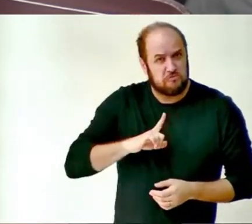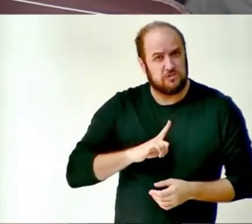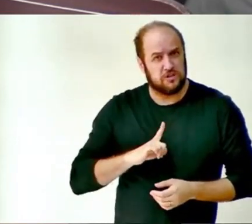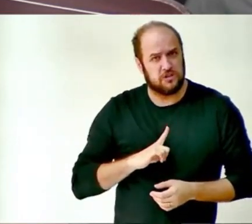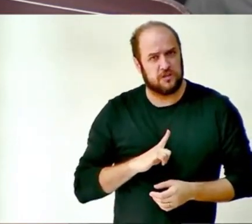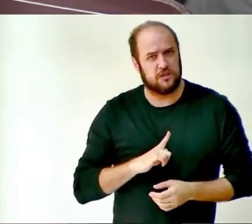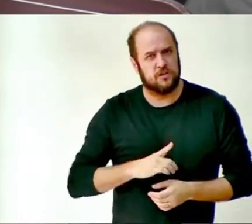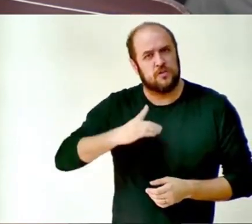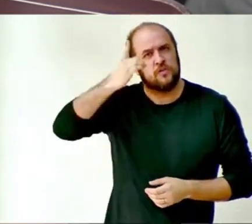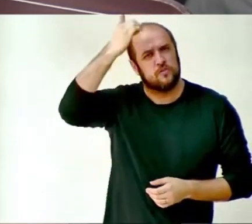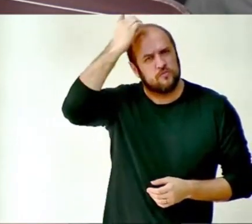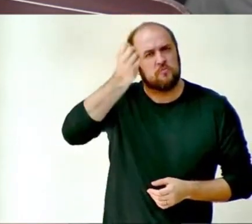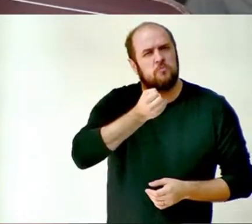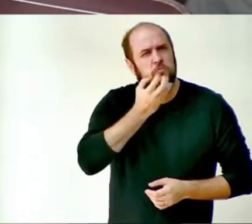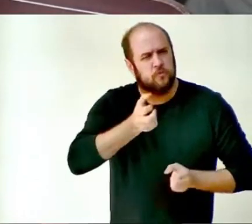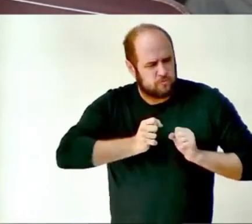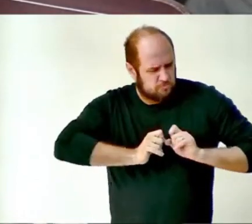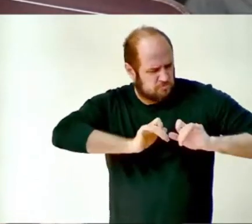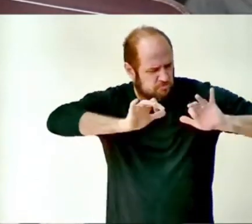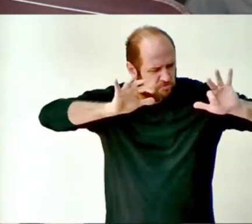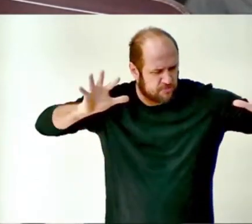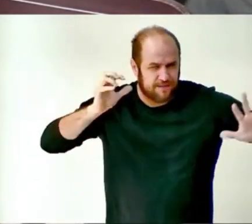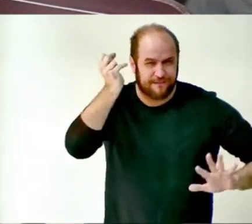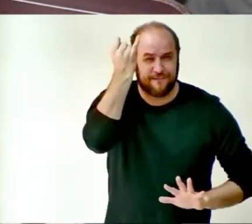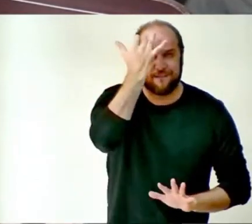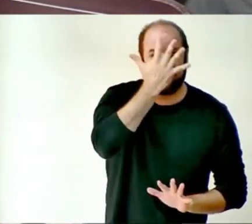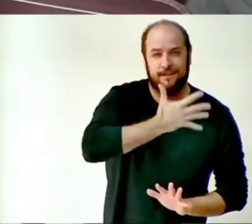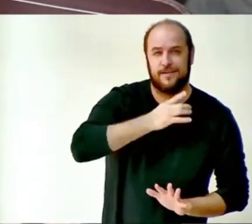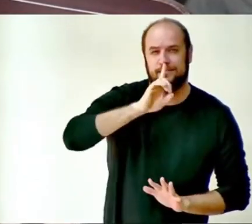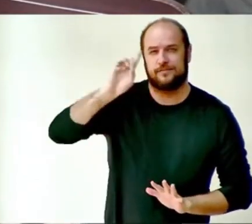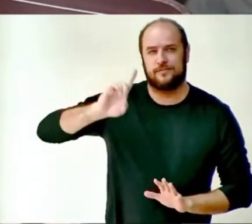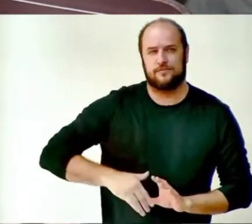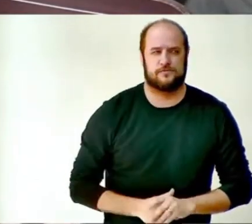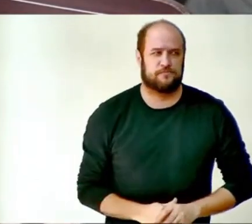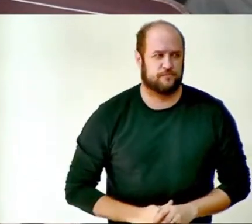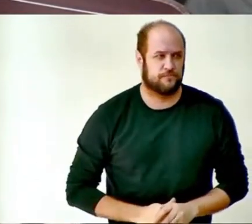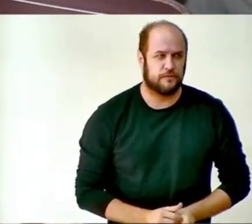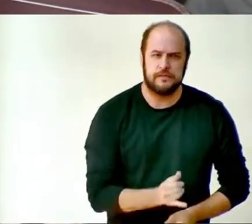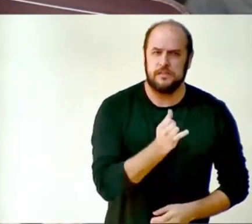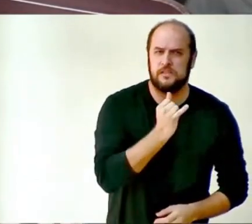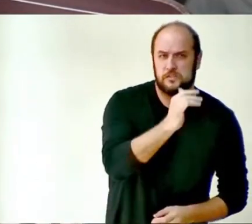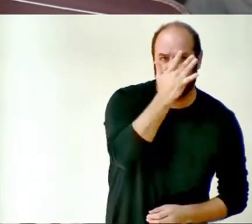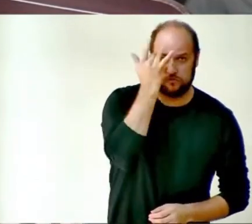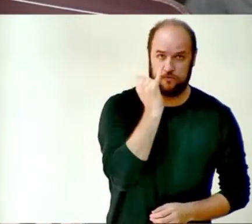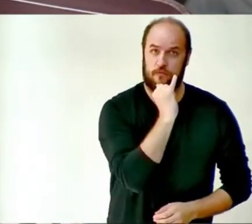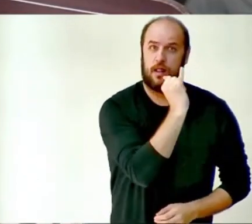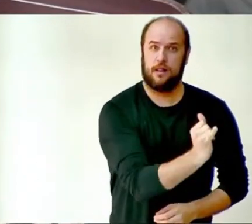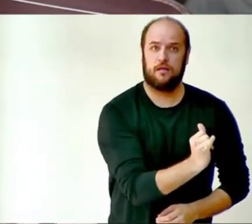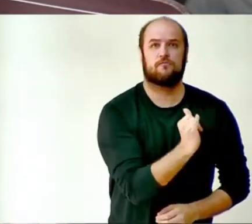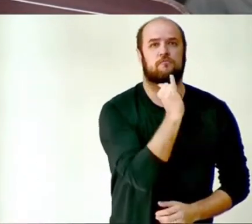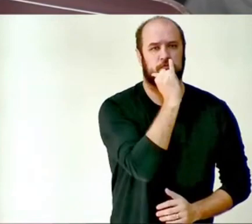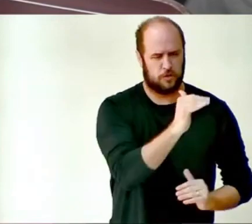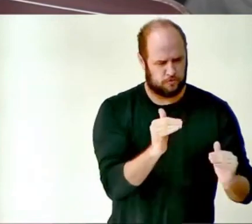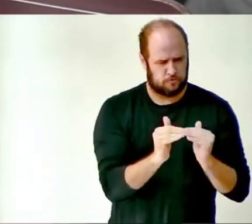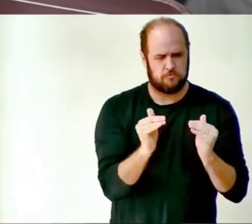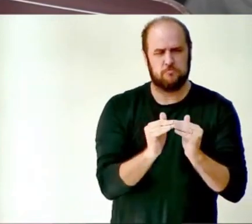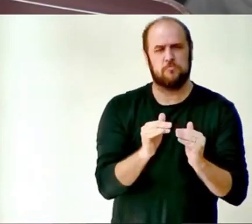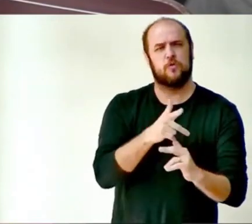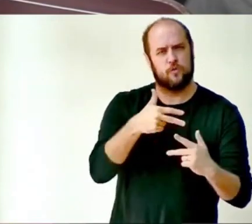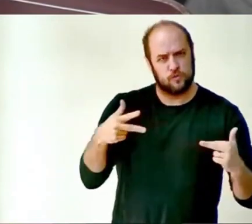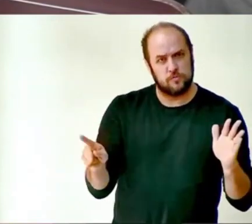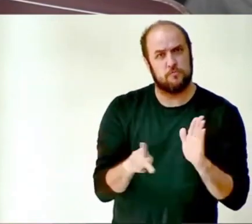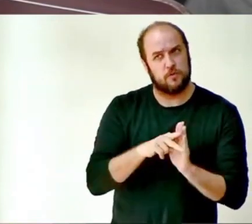recebeu, como bons despenseiros da multiforme graça de Deus. Se alguém fala, fale de acordo com os oráculos de